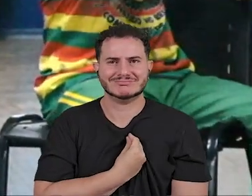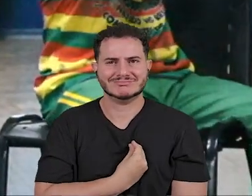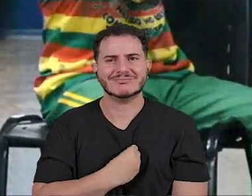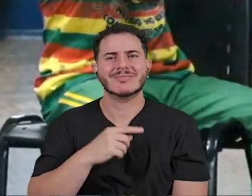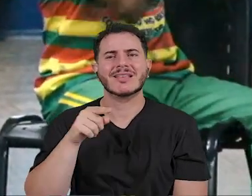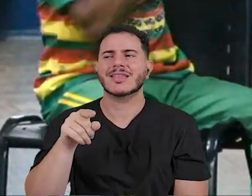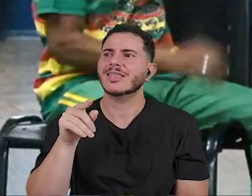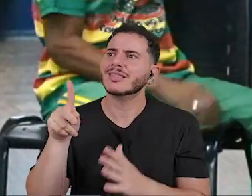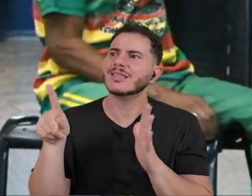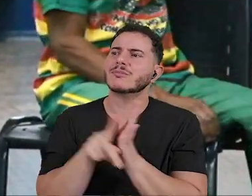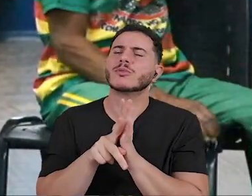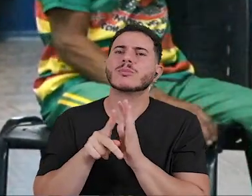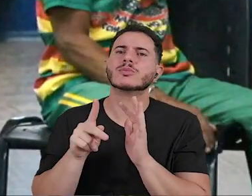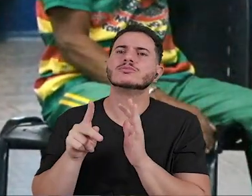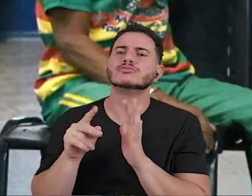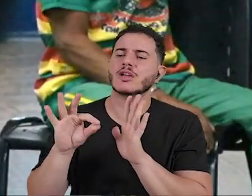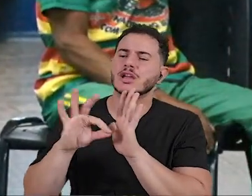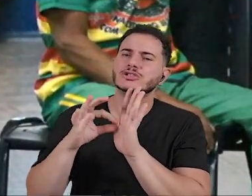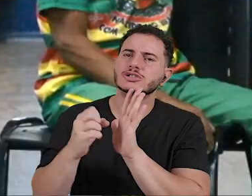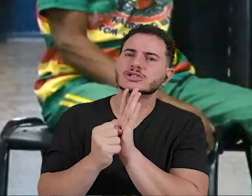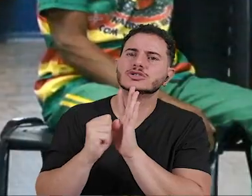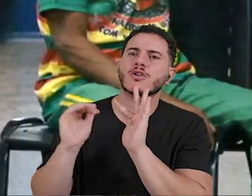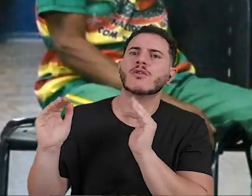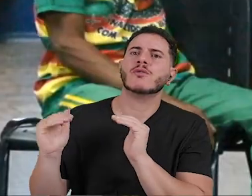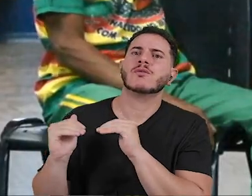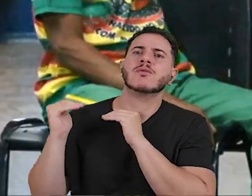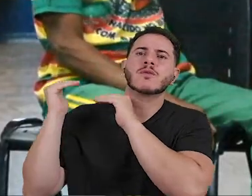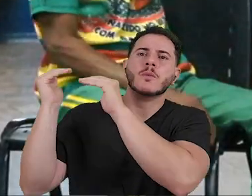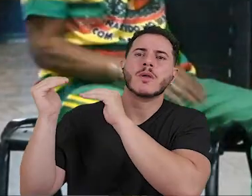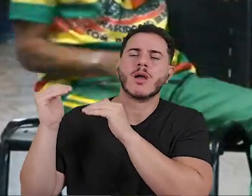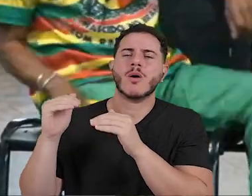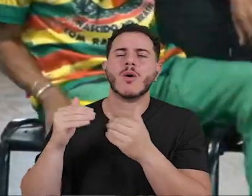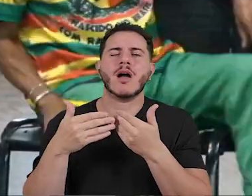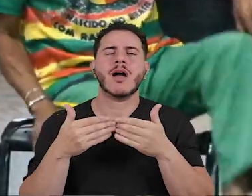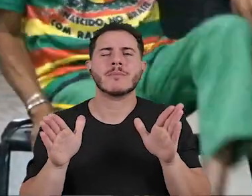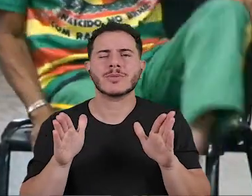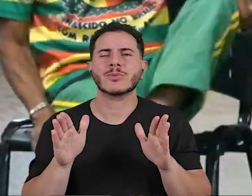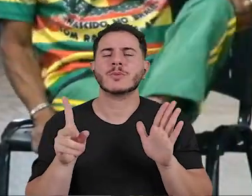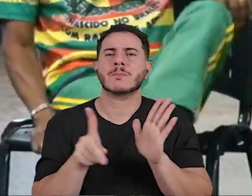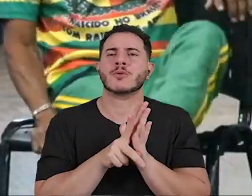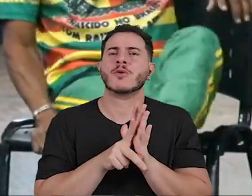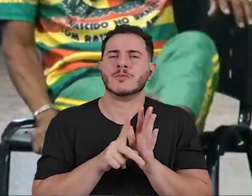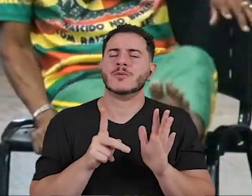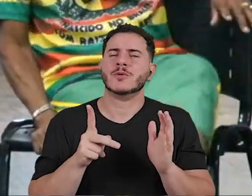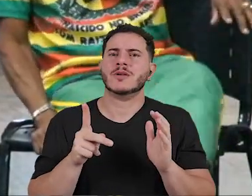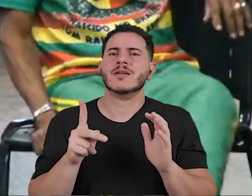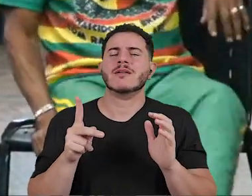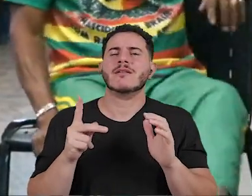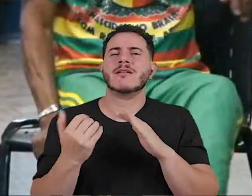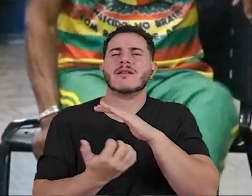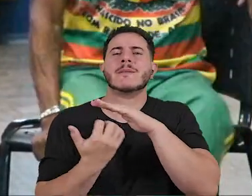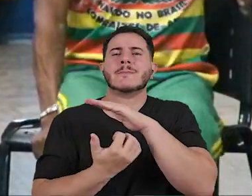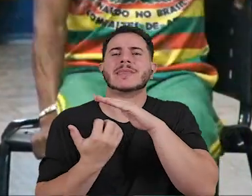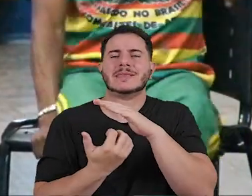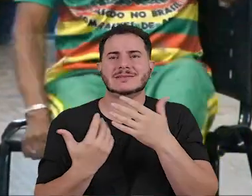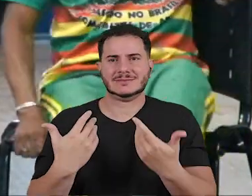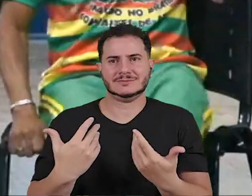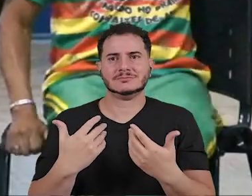abertura de empresa. Então, o Raízes, ele tem essa constituição jurídica em